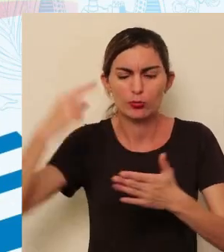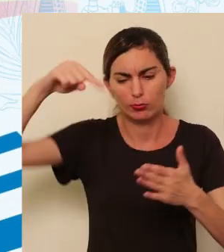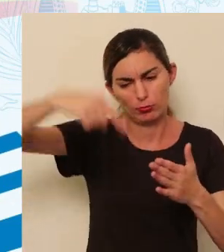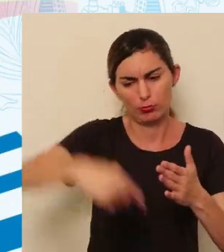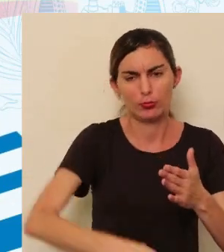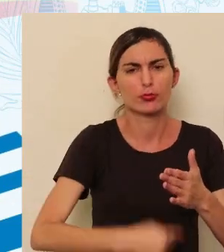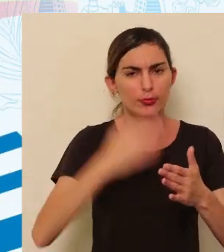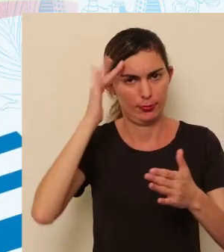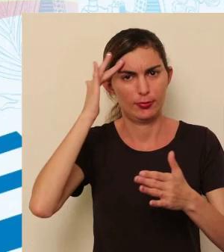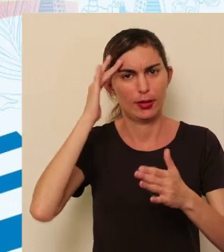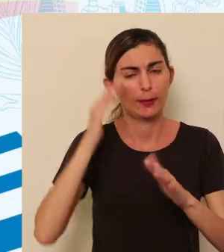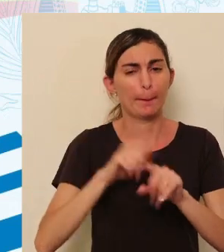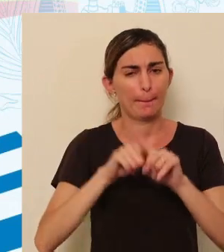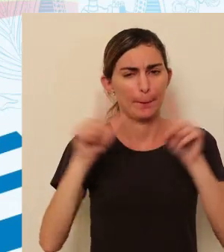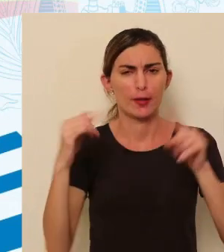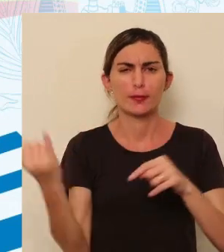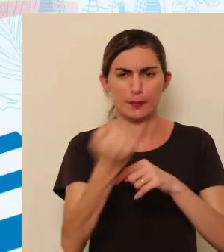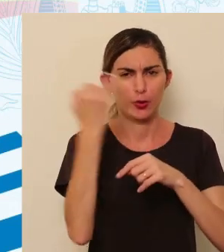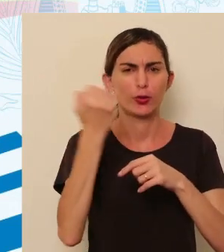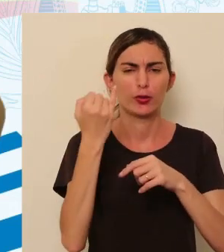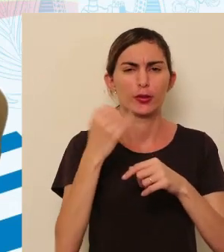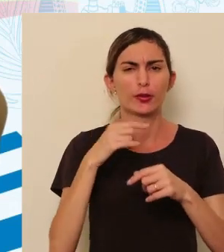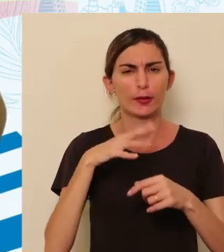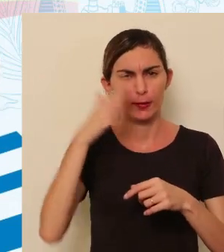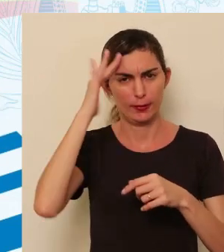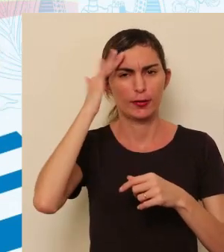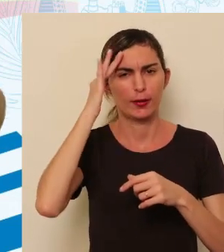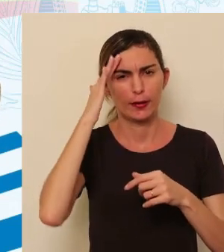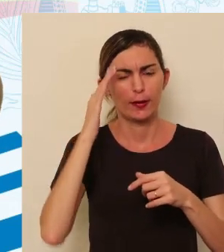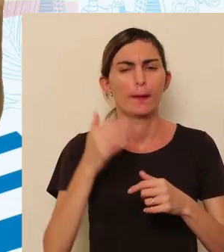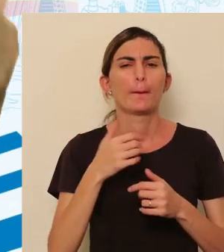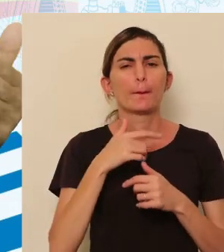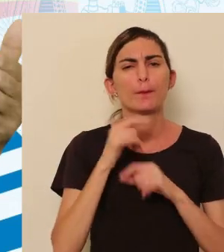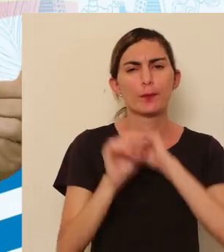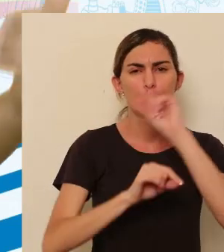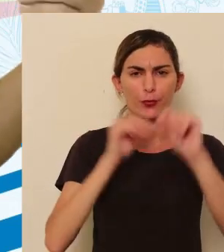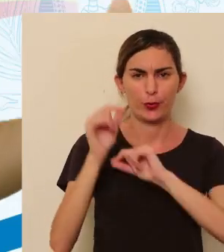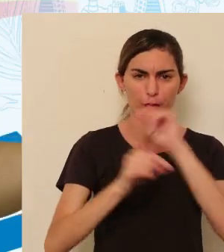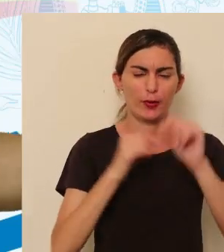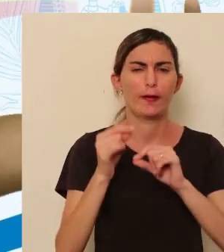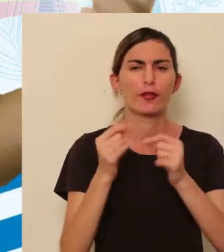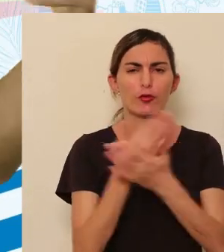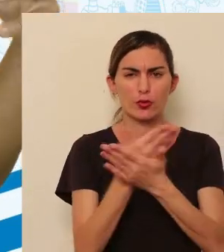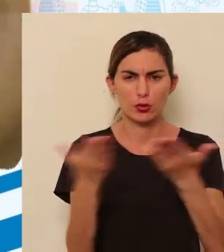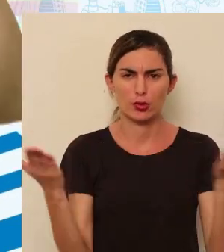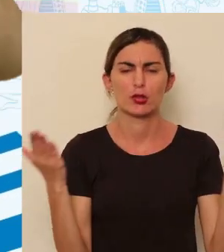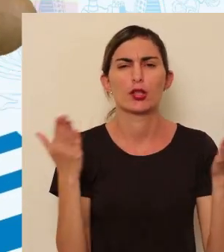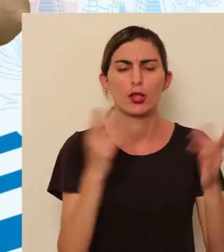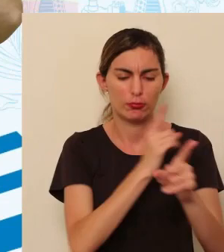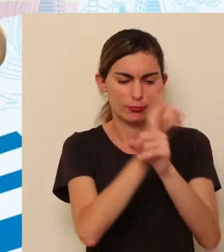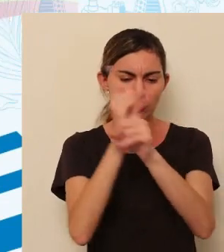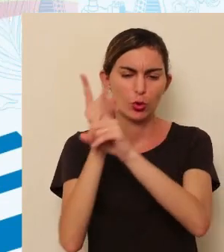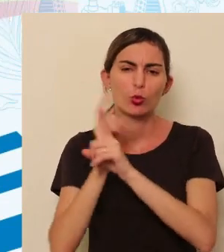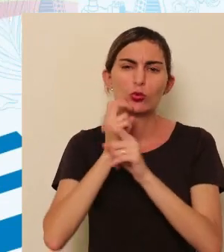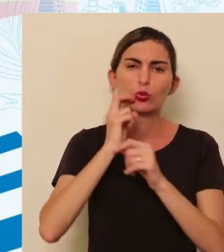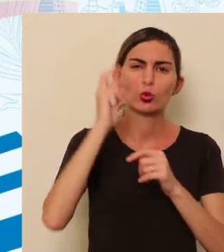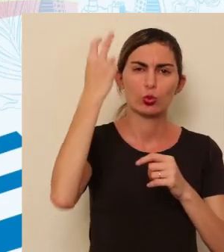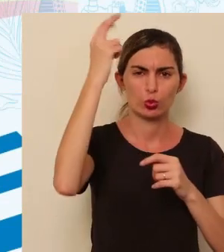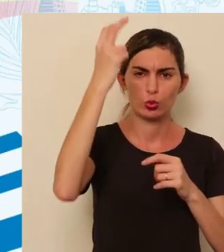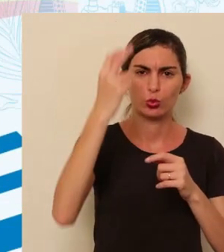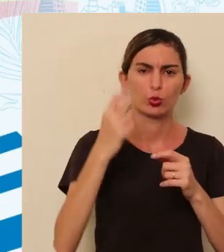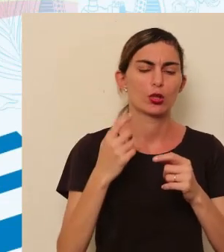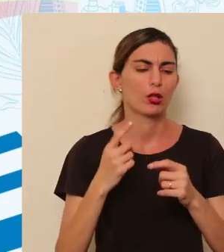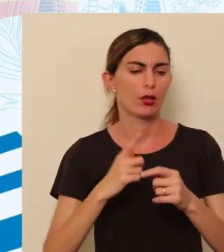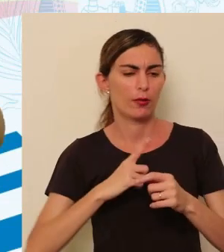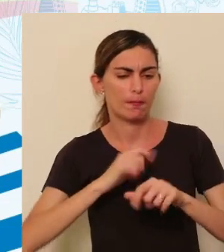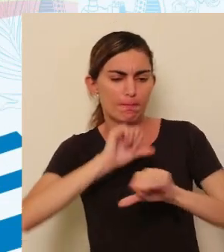estar aprofundando essa compreensão. Mas é importante que saibamos e compreendamos que esse encontro de